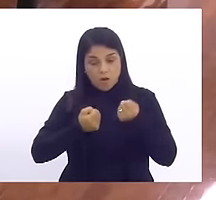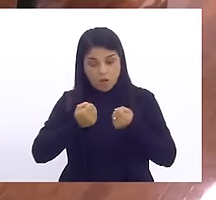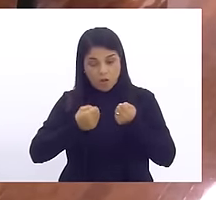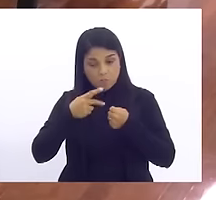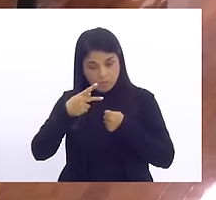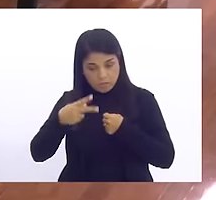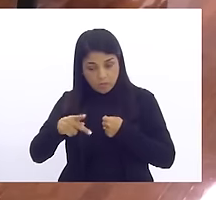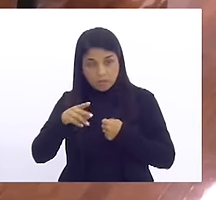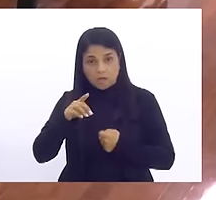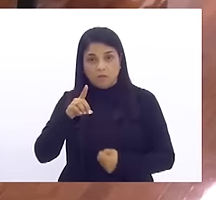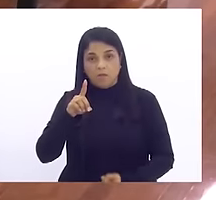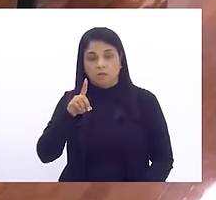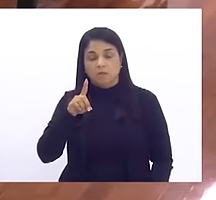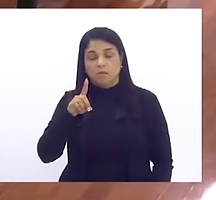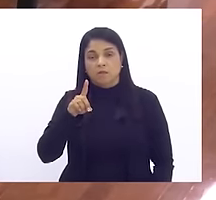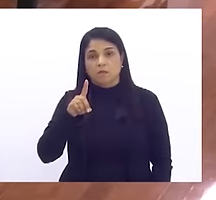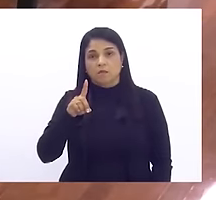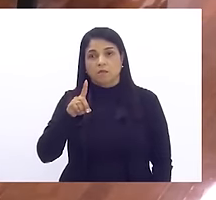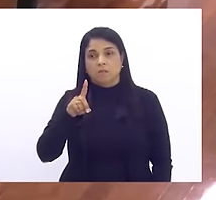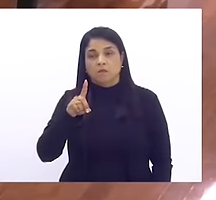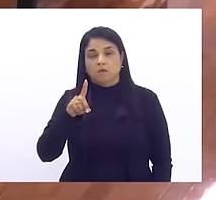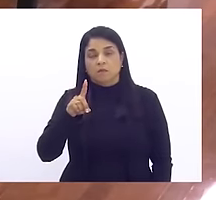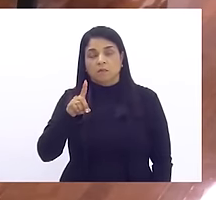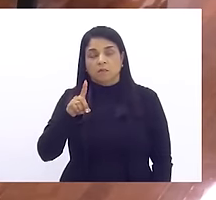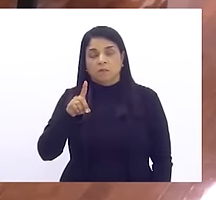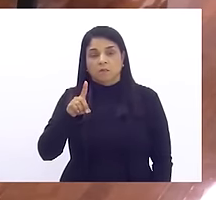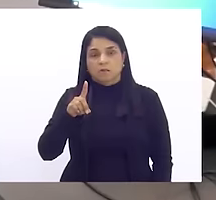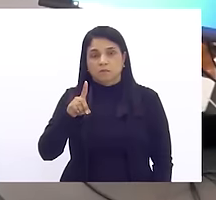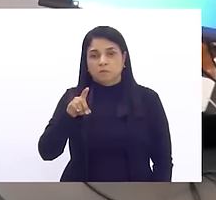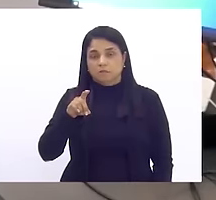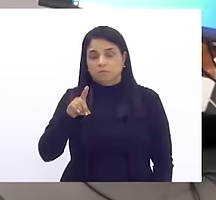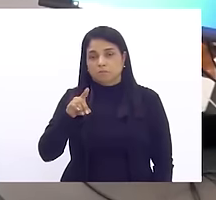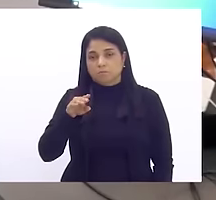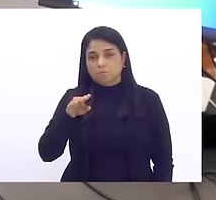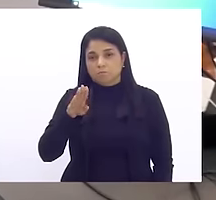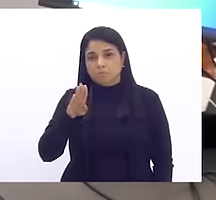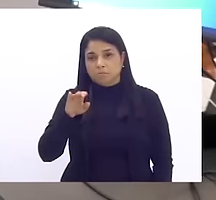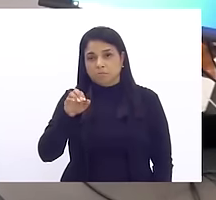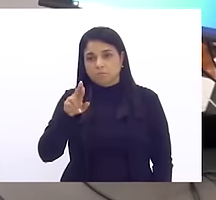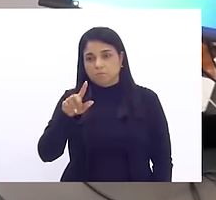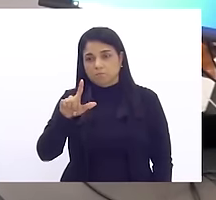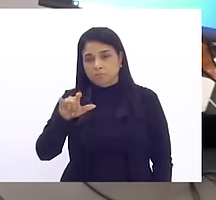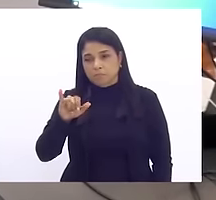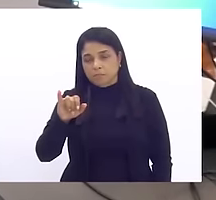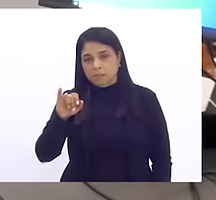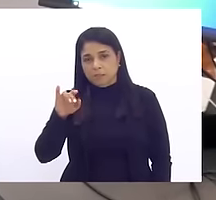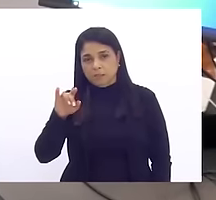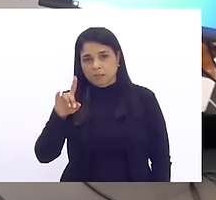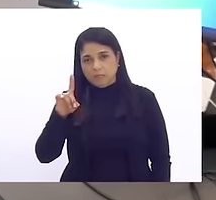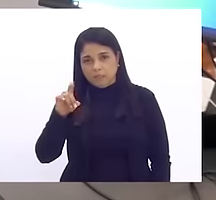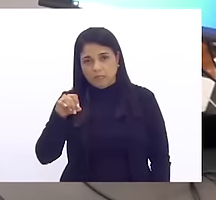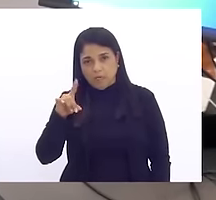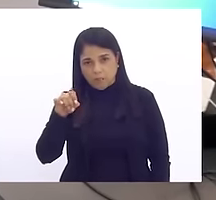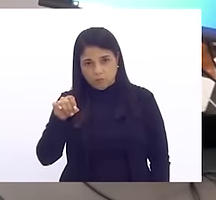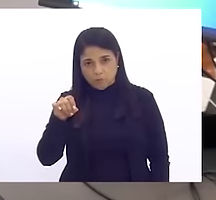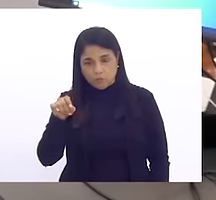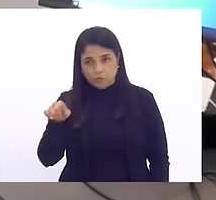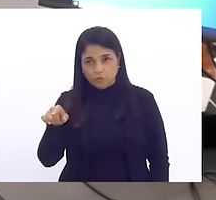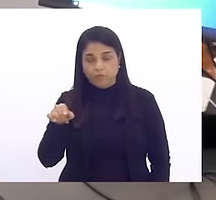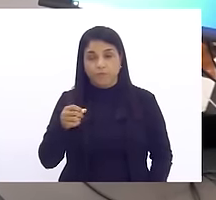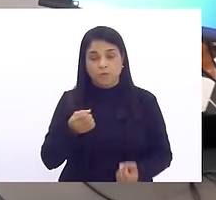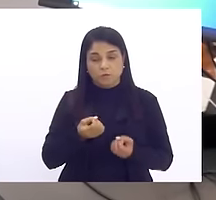cedido ao secretário Washington Reis é o outro carro blindado é alugado pelo Detran o carro do Detran